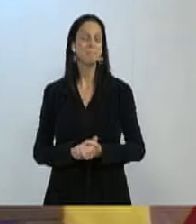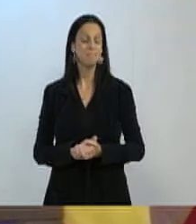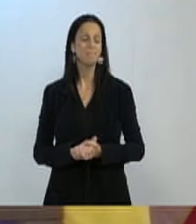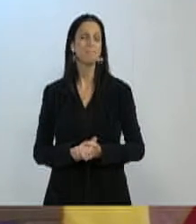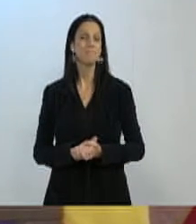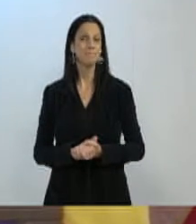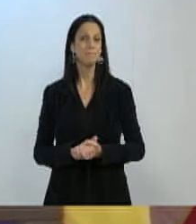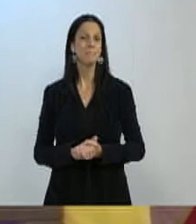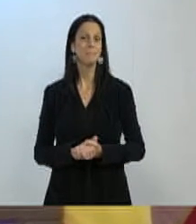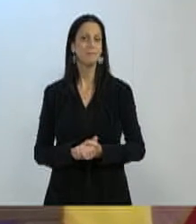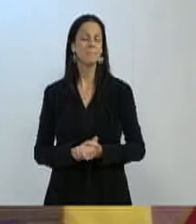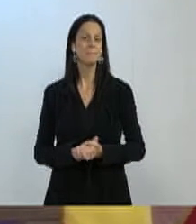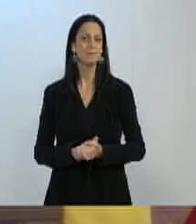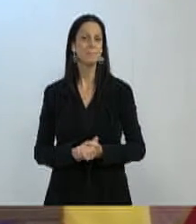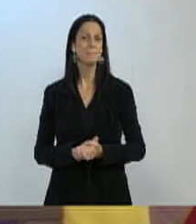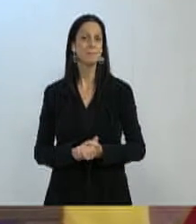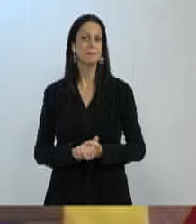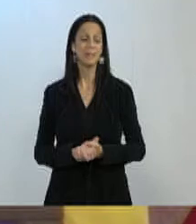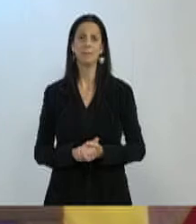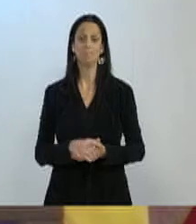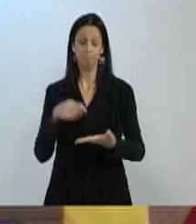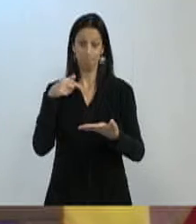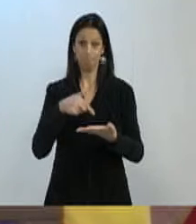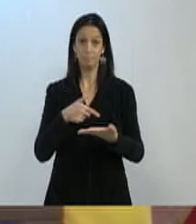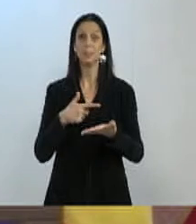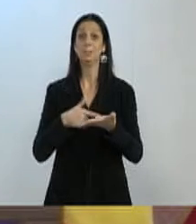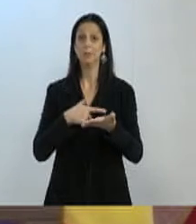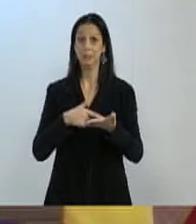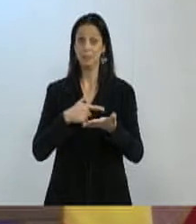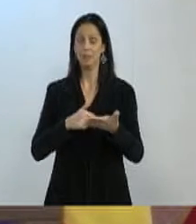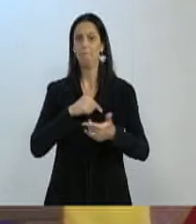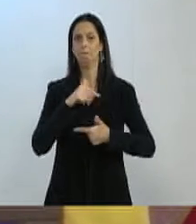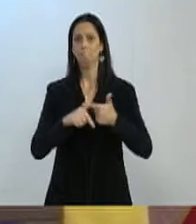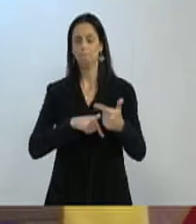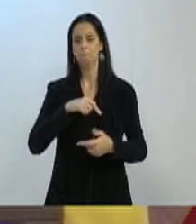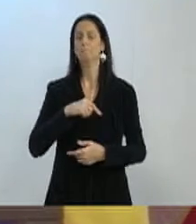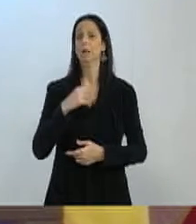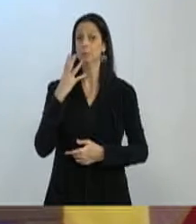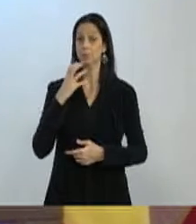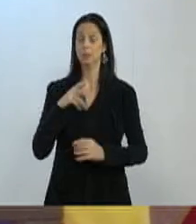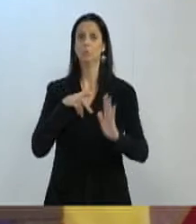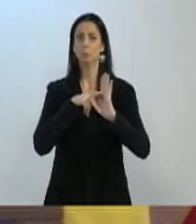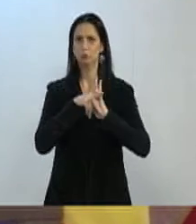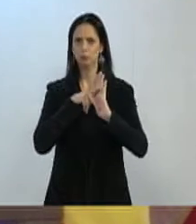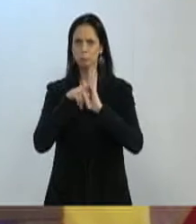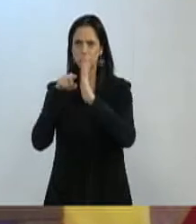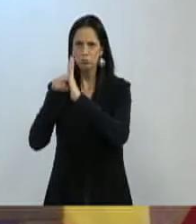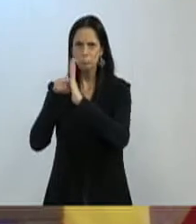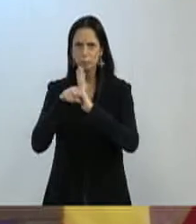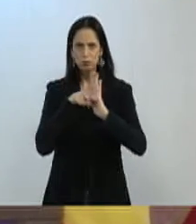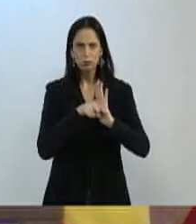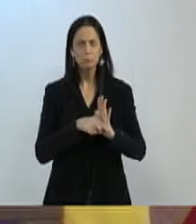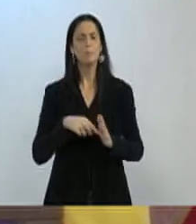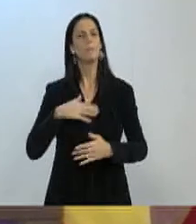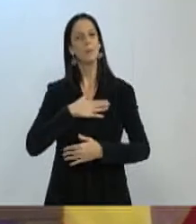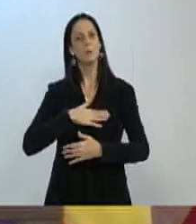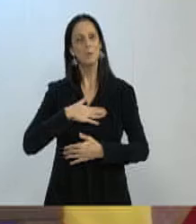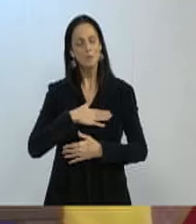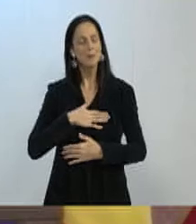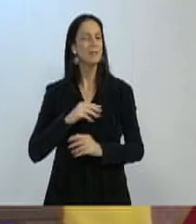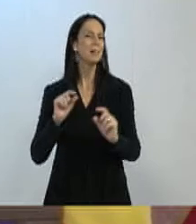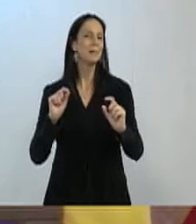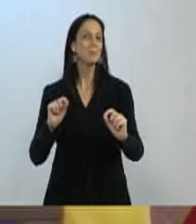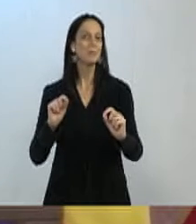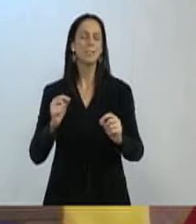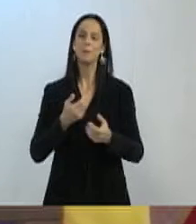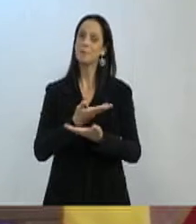que foi um trabalho bastante sério, bastante pesquisado, e que eu gostaria de que, na medida do